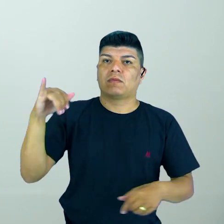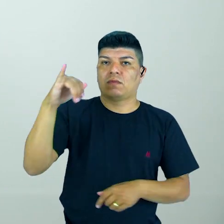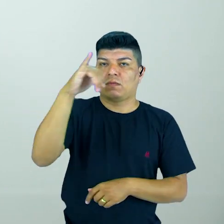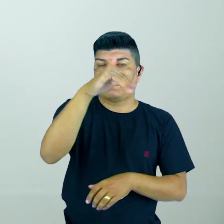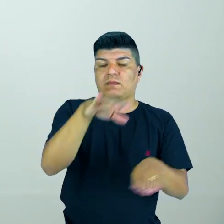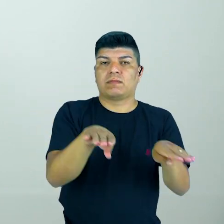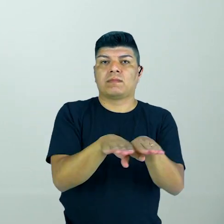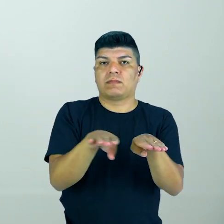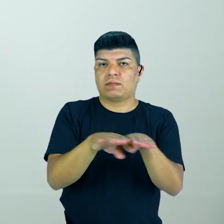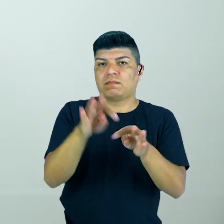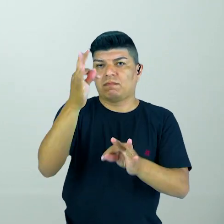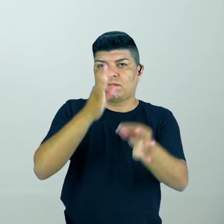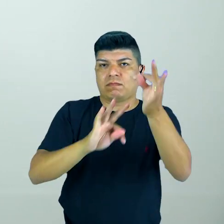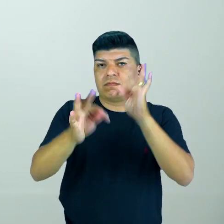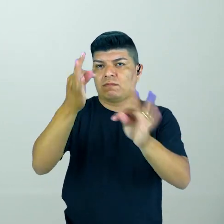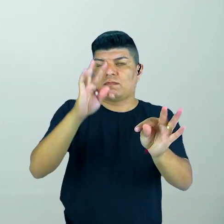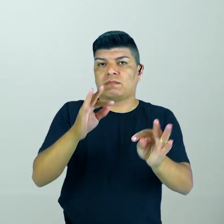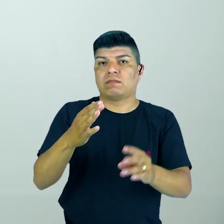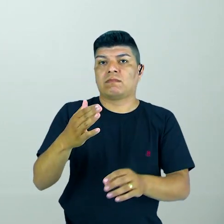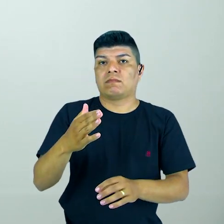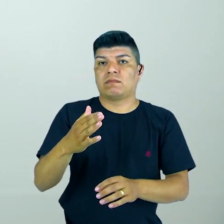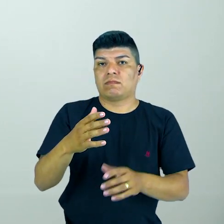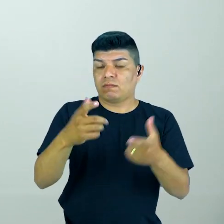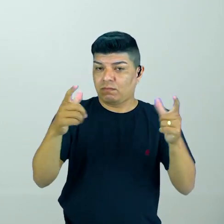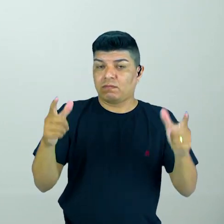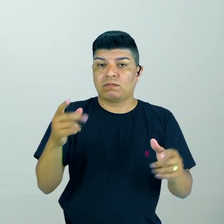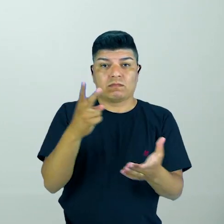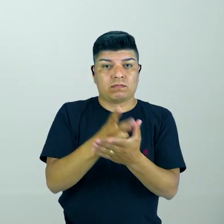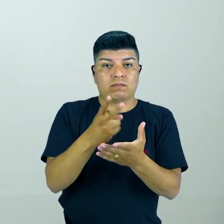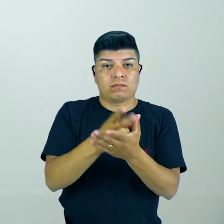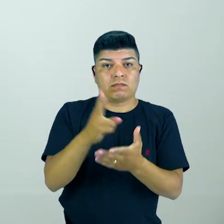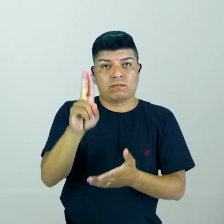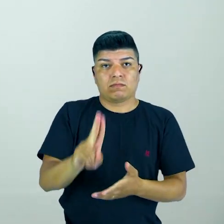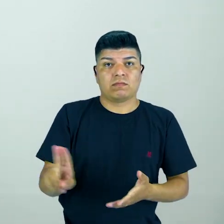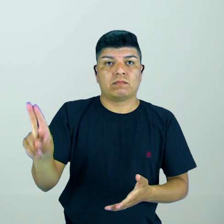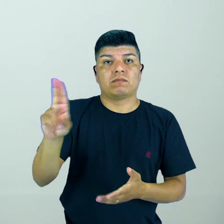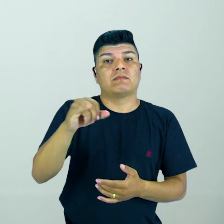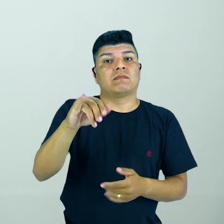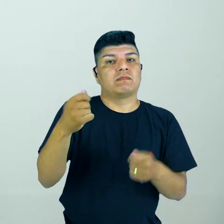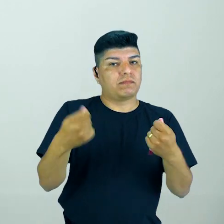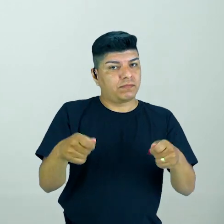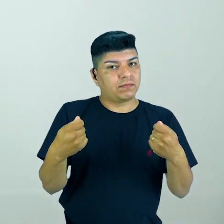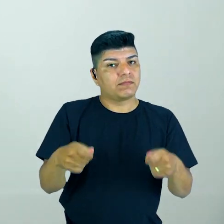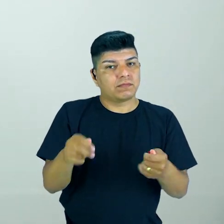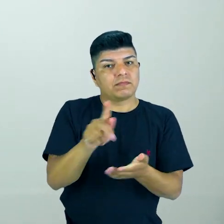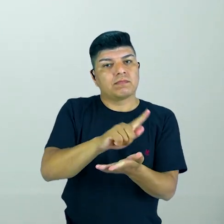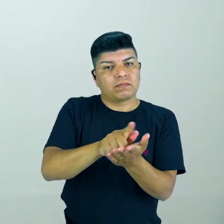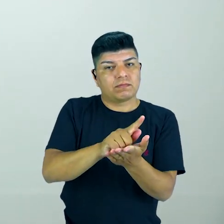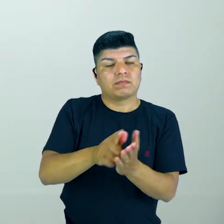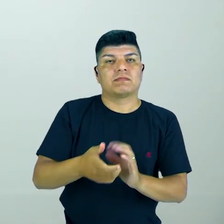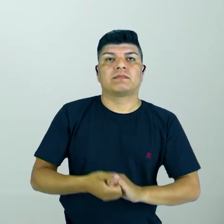por mais que já tenha uma tecnologia maior, eles deixam sempre uma bússola lá, em caso de necessidade, tá ok?